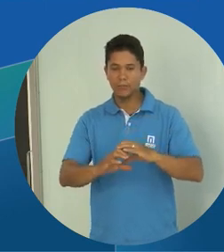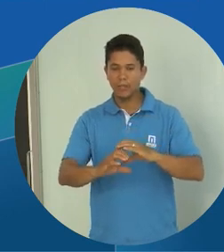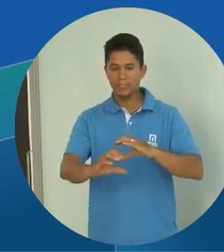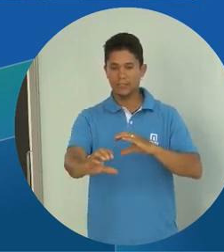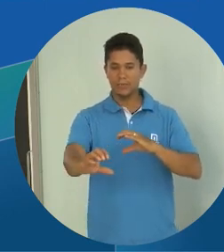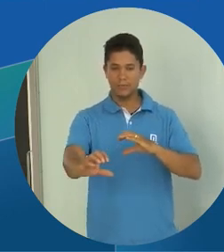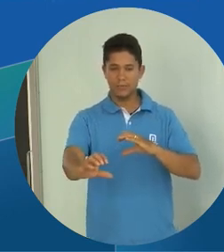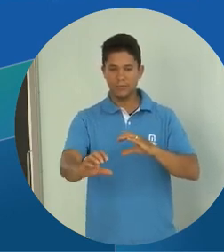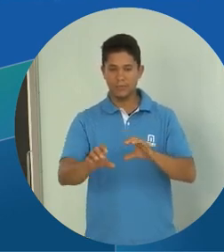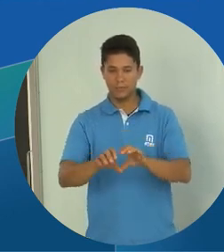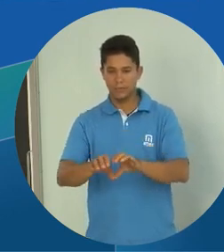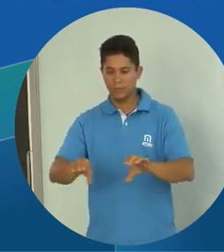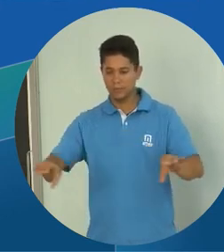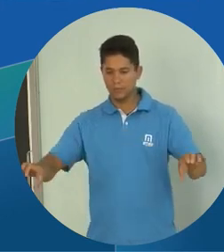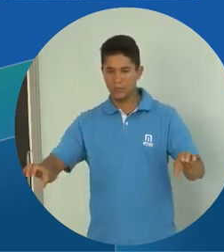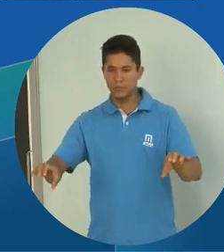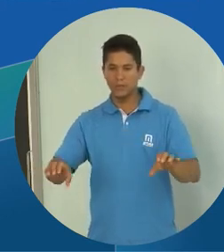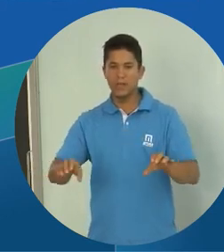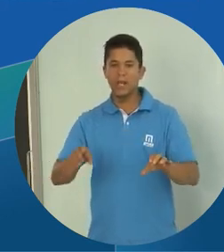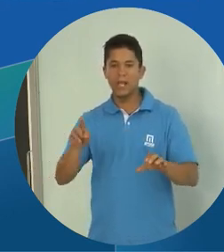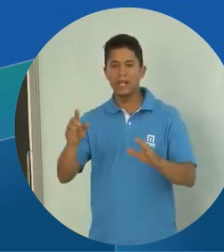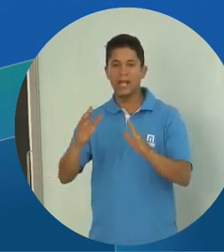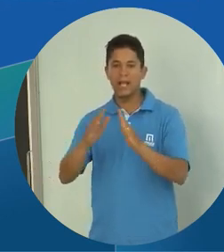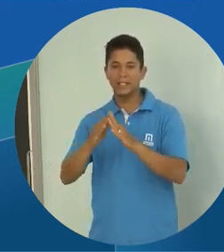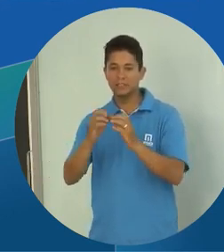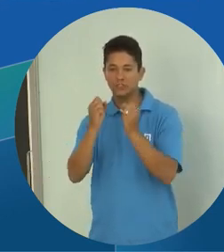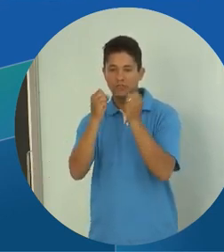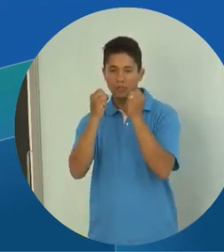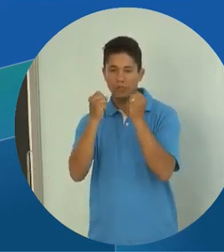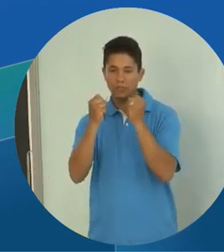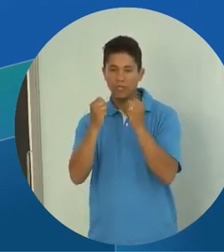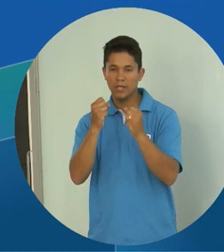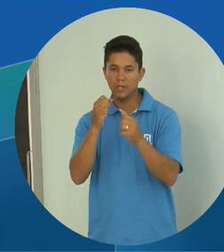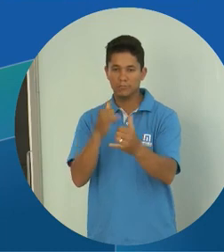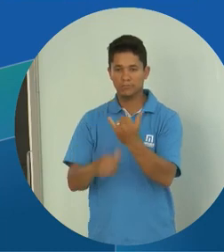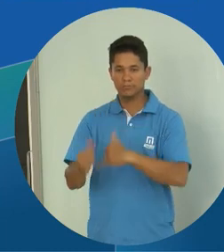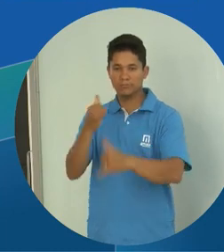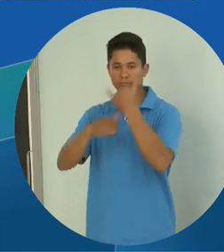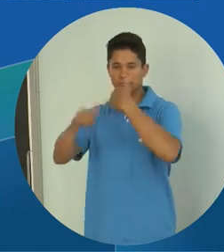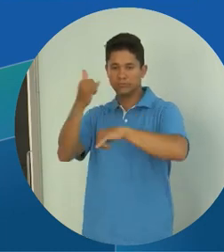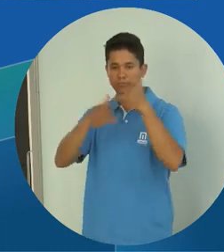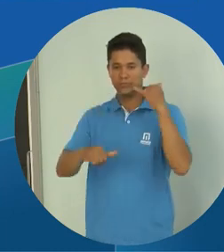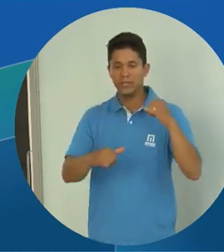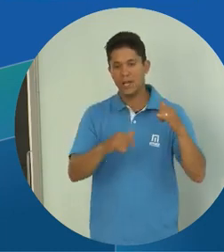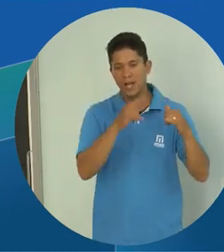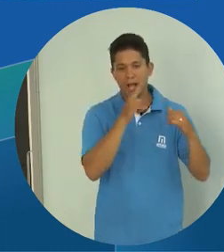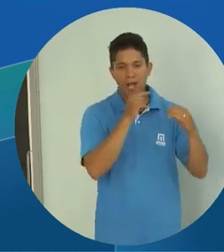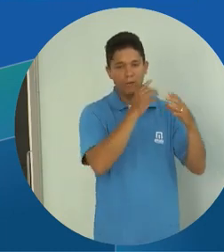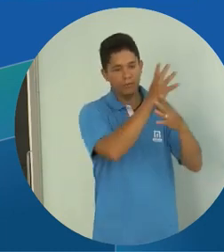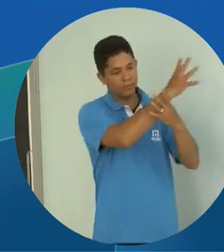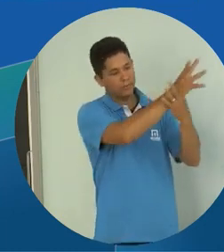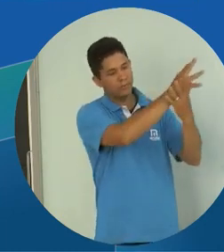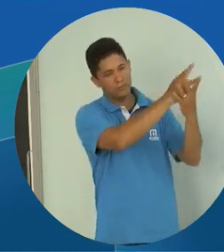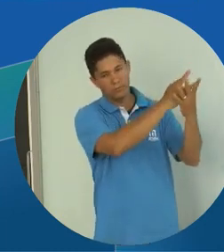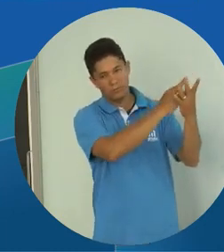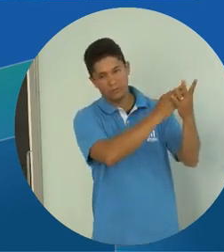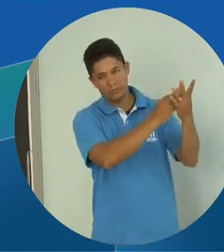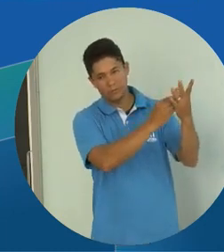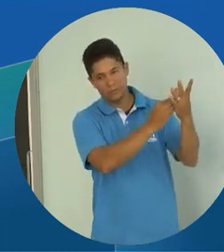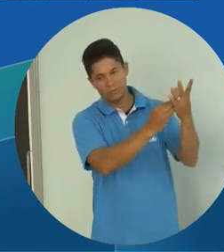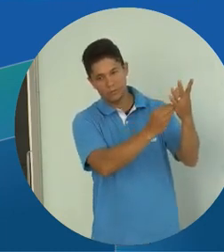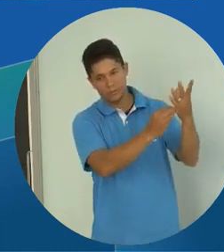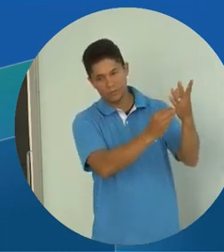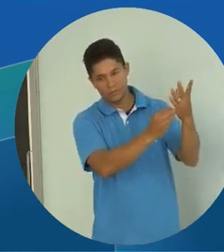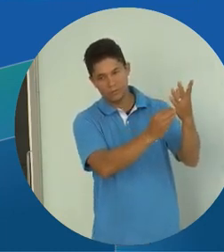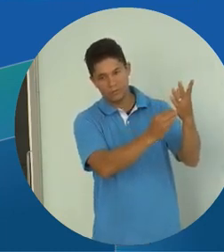para a tubulação para a casa de força para gerar energia. Então a água vem do canal, né, de adução, traz até essa parte aqui,